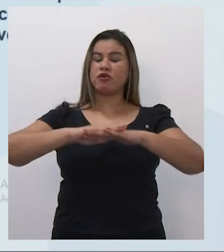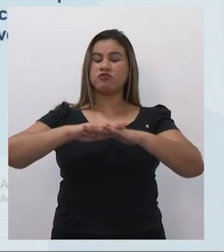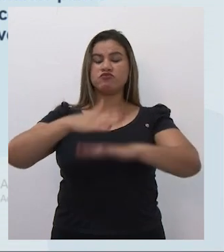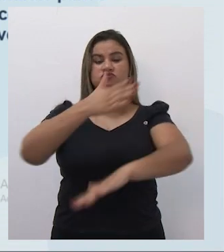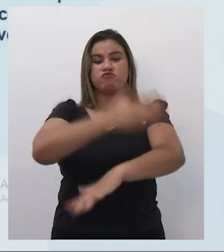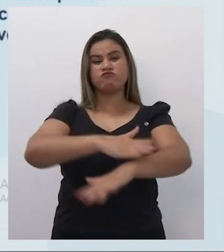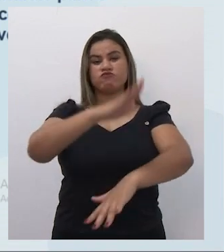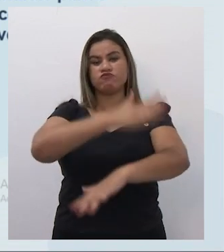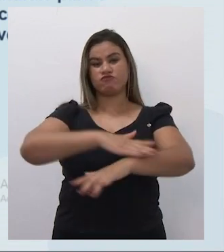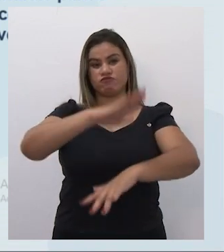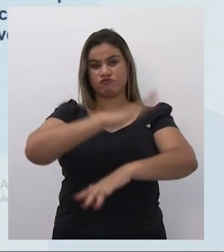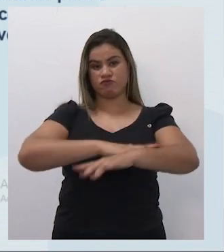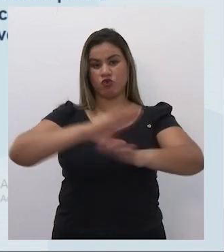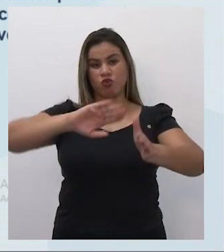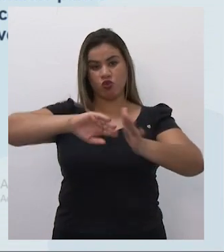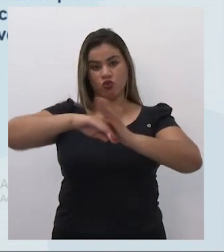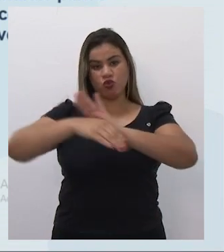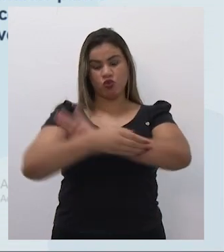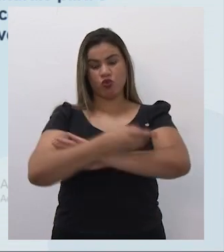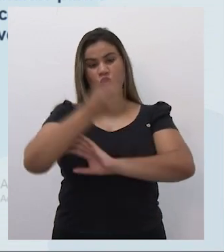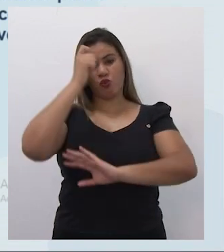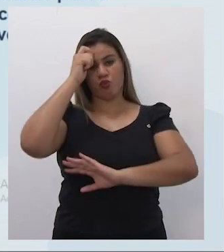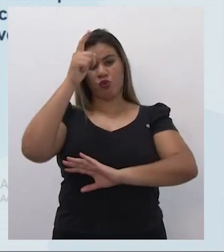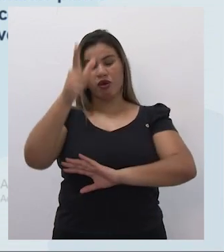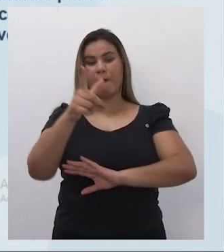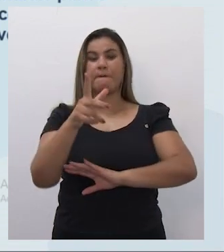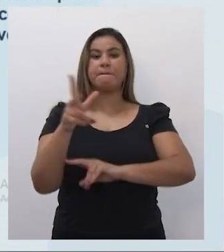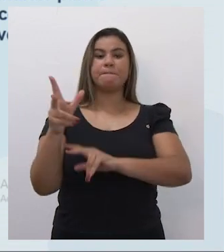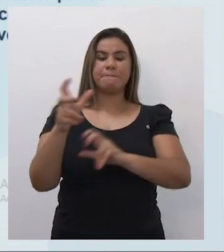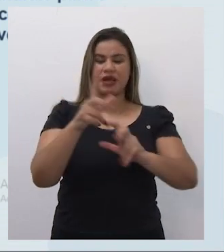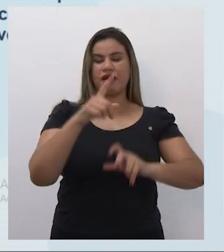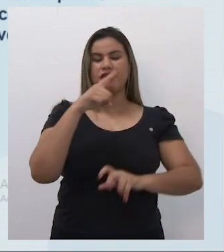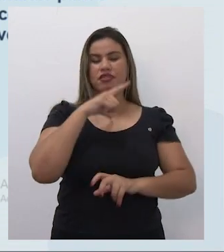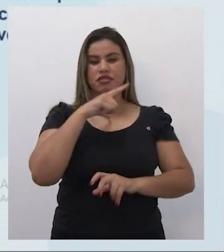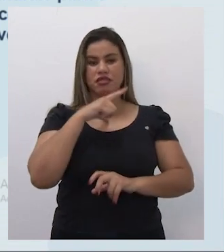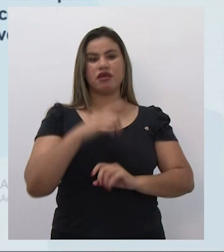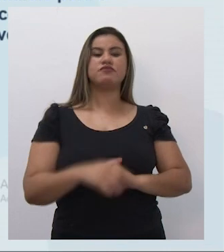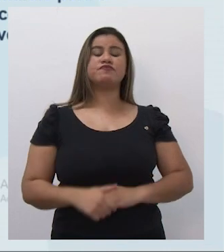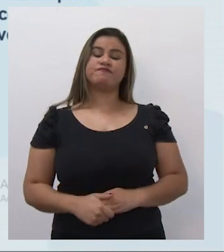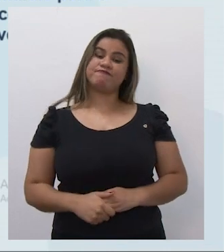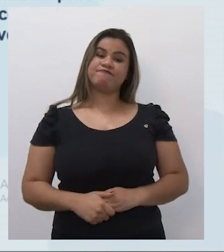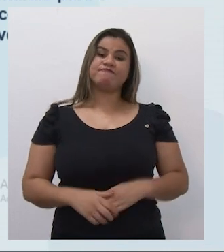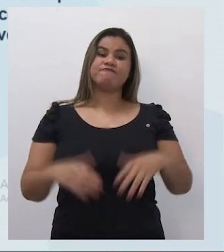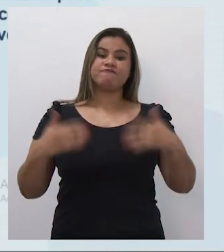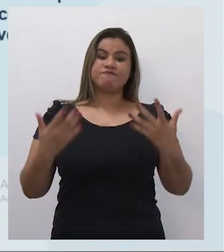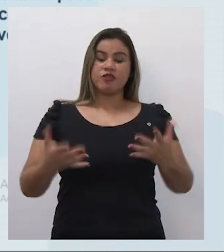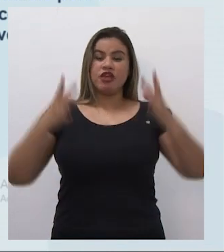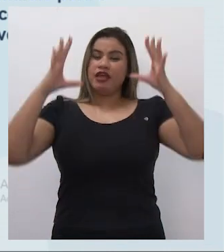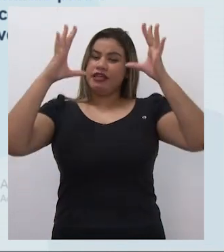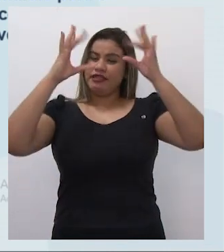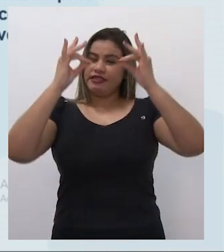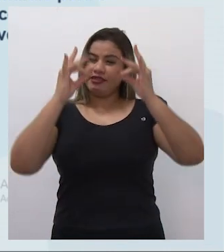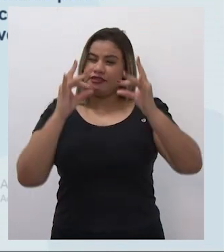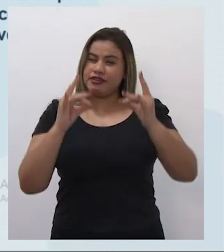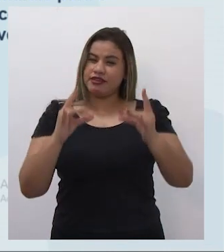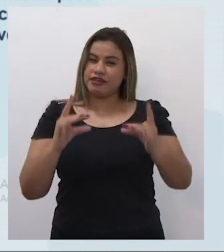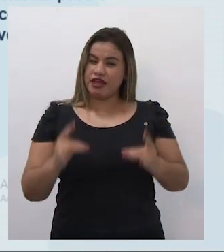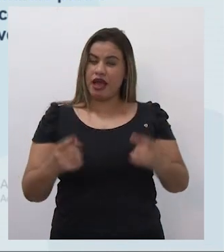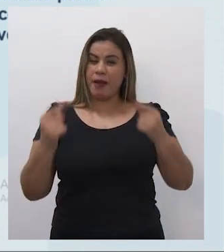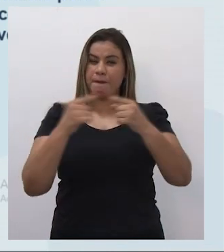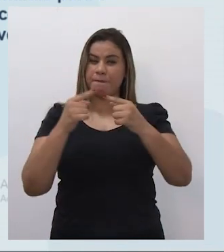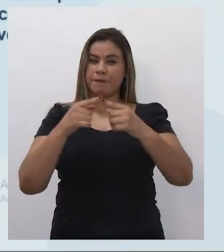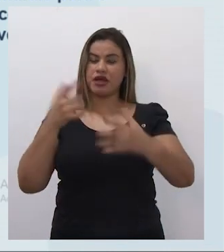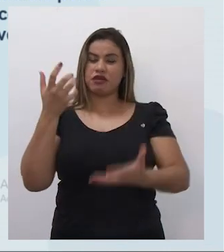para o reconhecimento da diversidade cultural. Bem, então essas especificidades dos diferentes